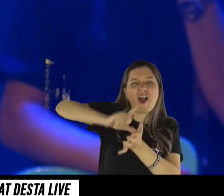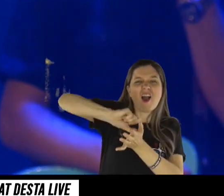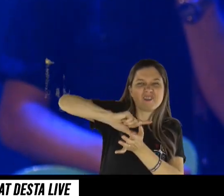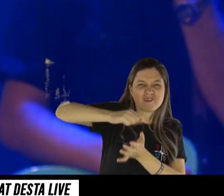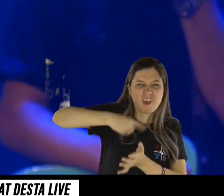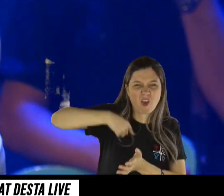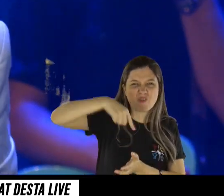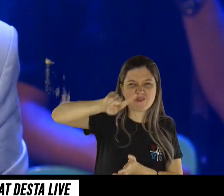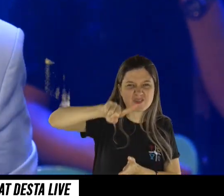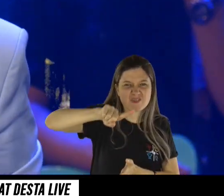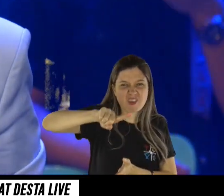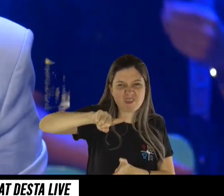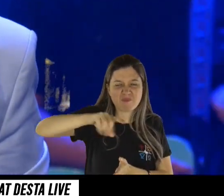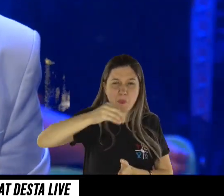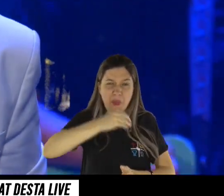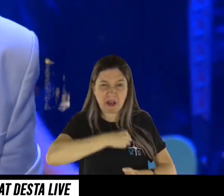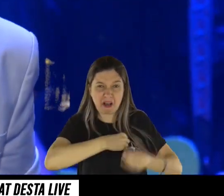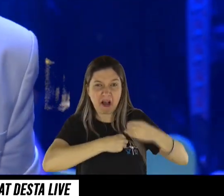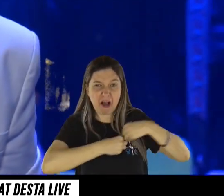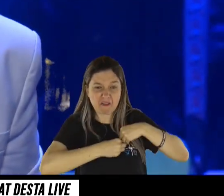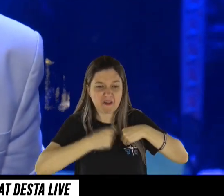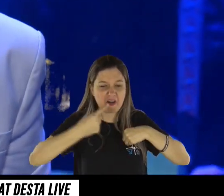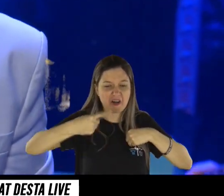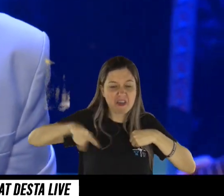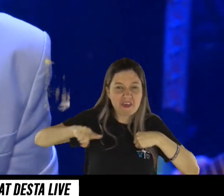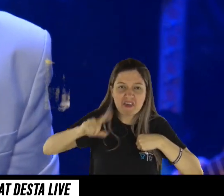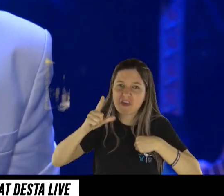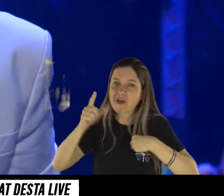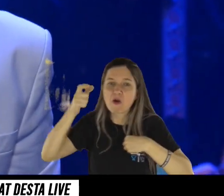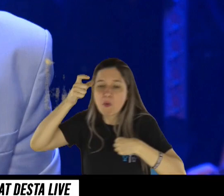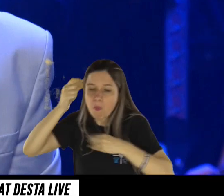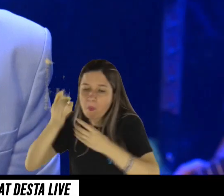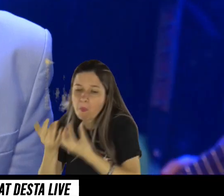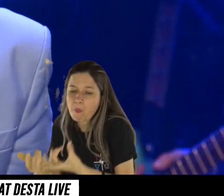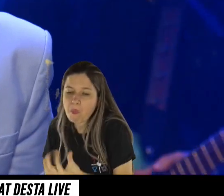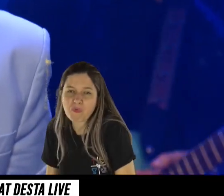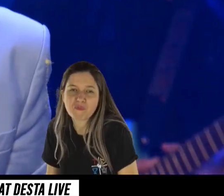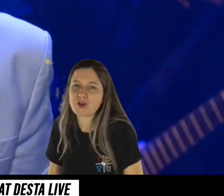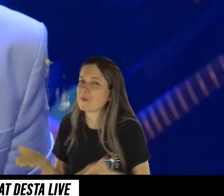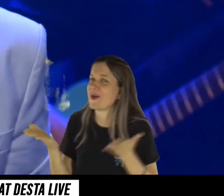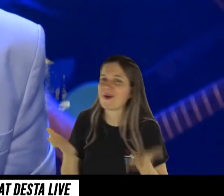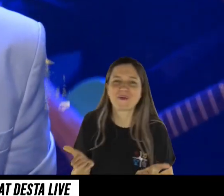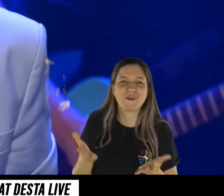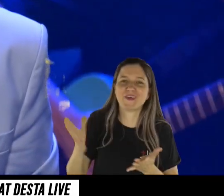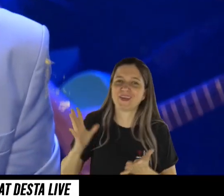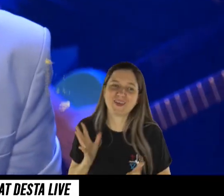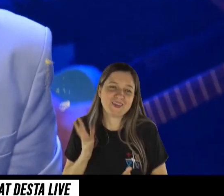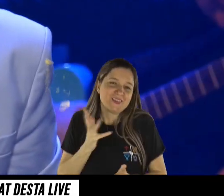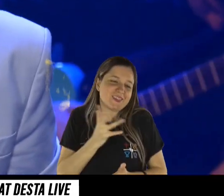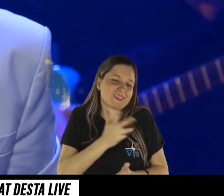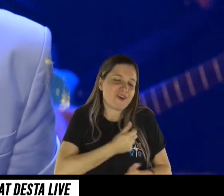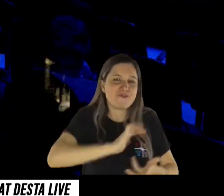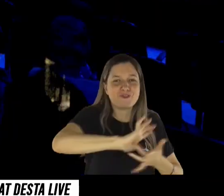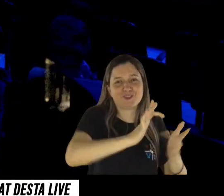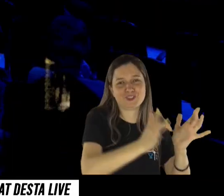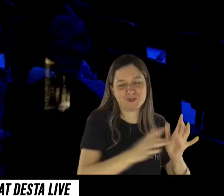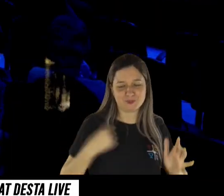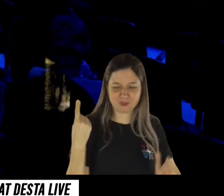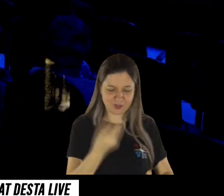estamos prometidos para vivermos para sempre com Jesus. Nós vamos reinar com Ele.